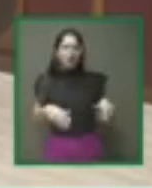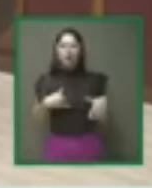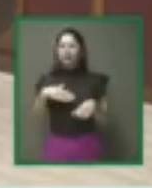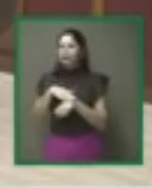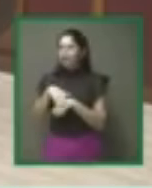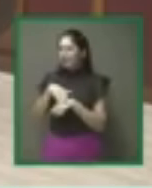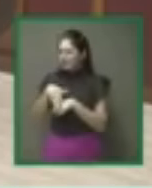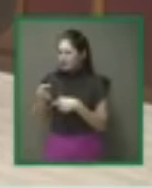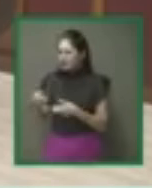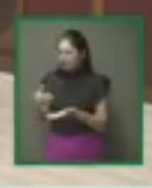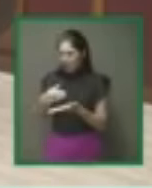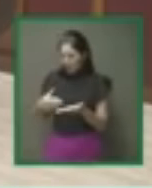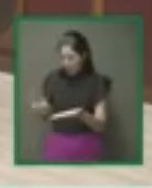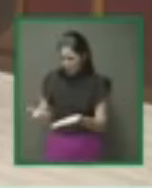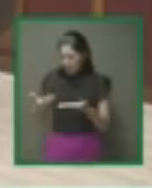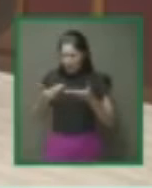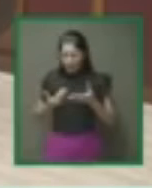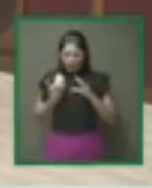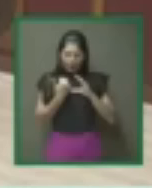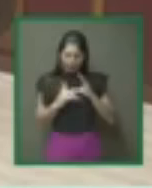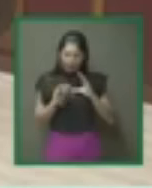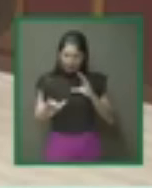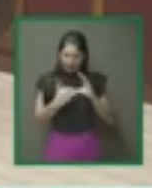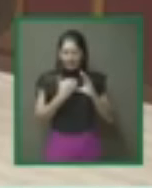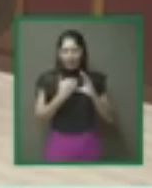ele me mandou o currículo dele por e-mail.